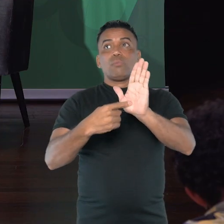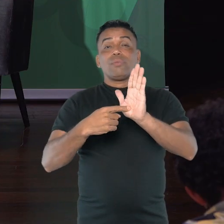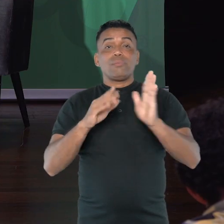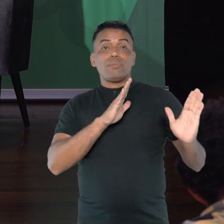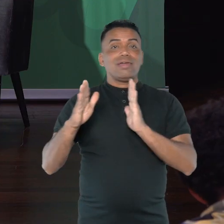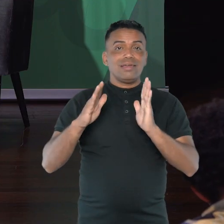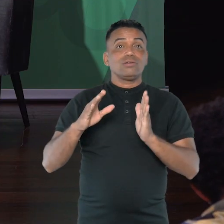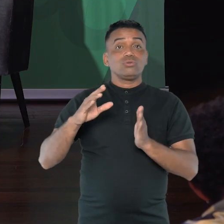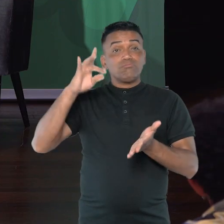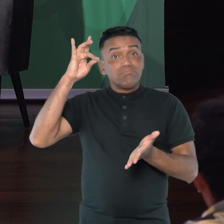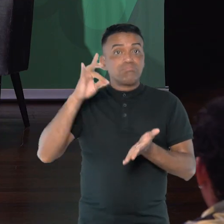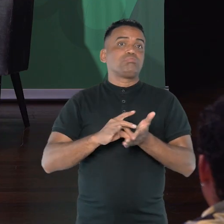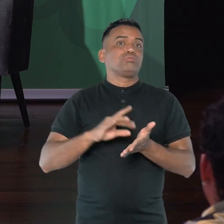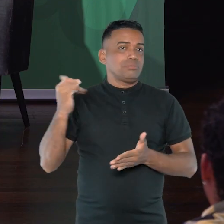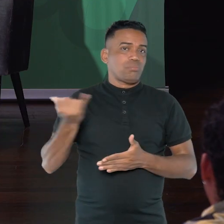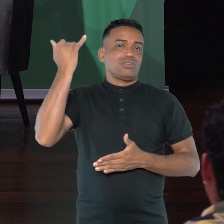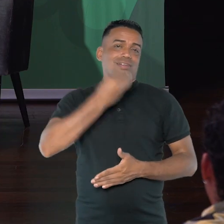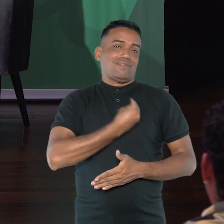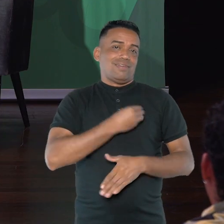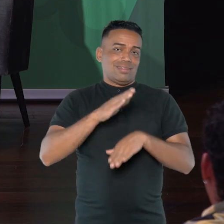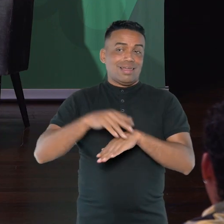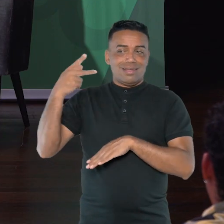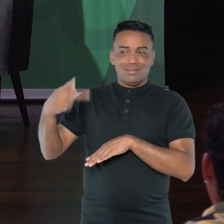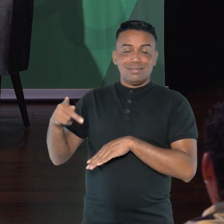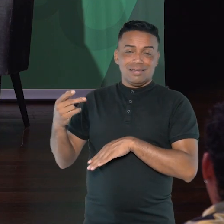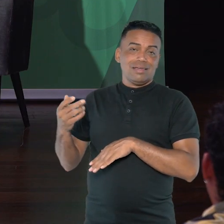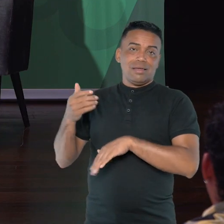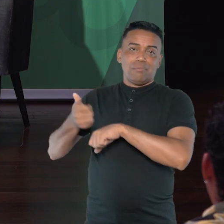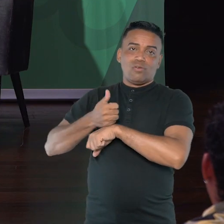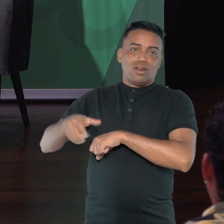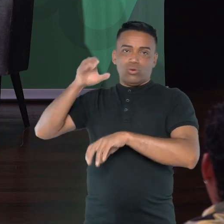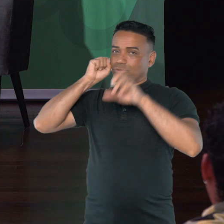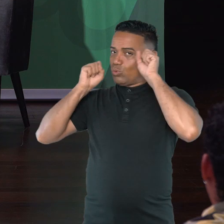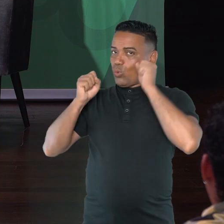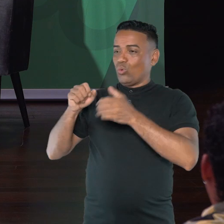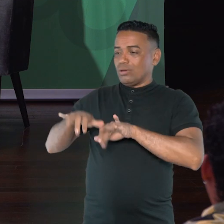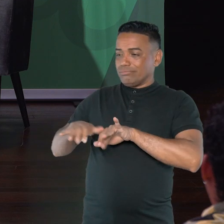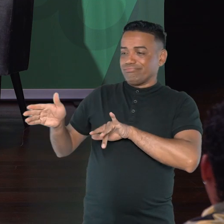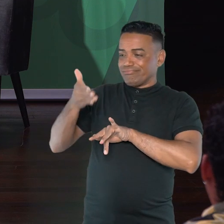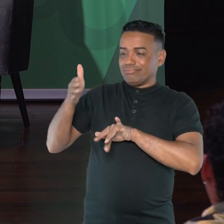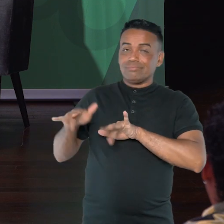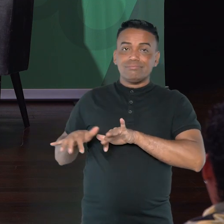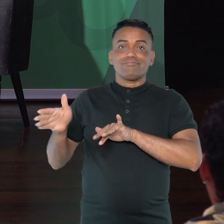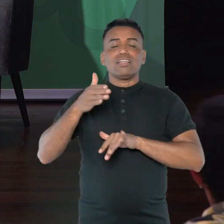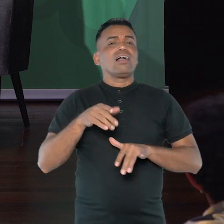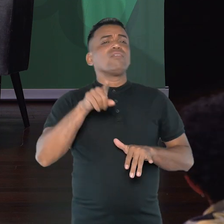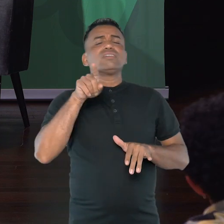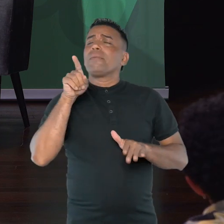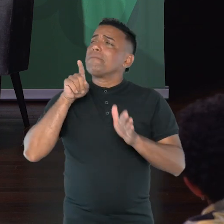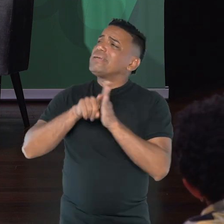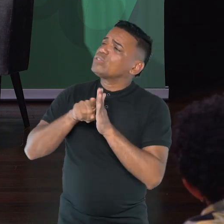vida desse profissional da escuta. E se, pelo que você pesquisou na vida dessa